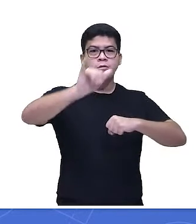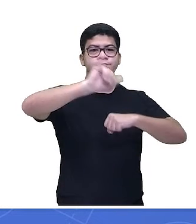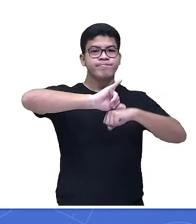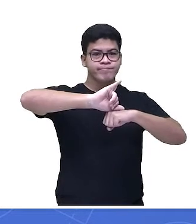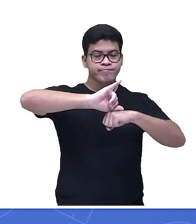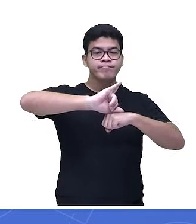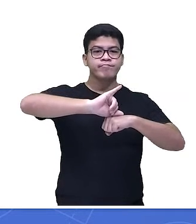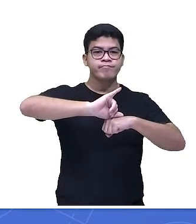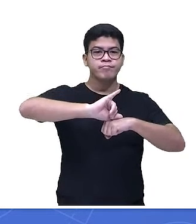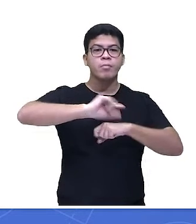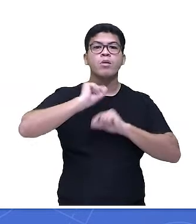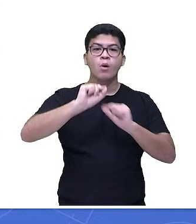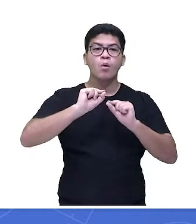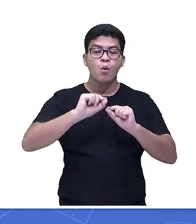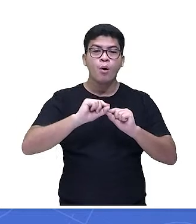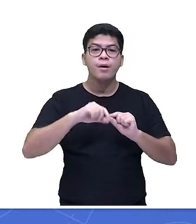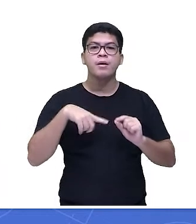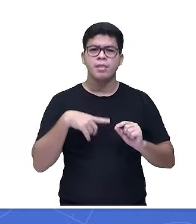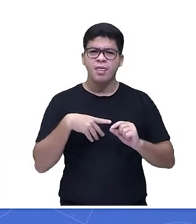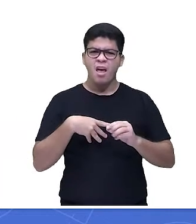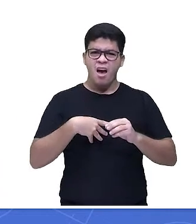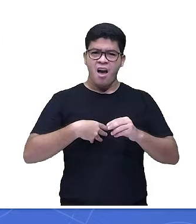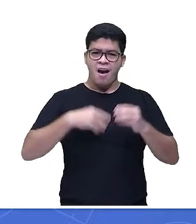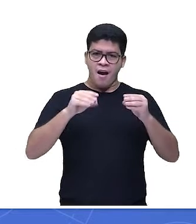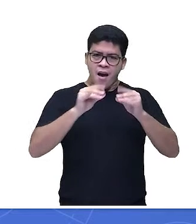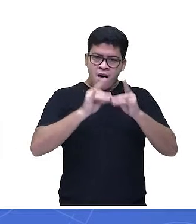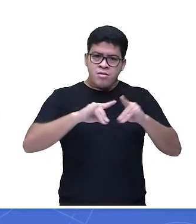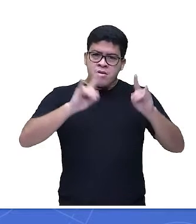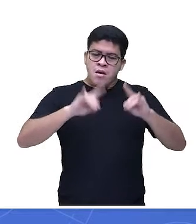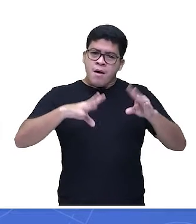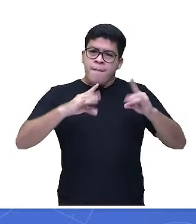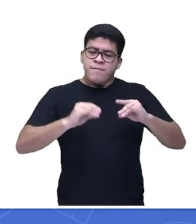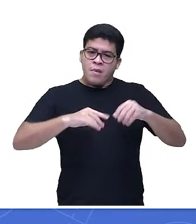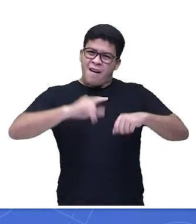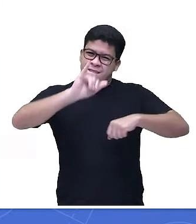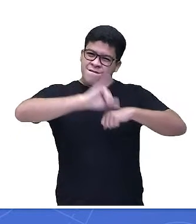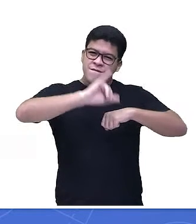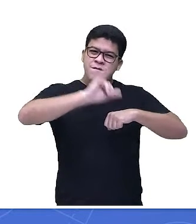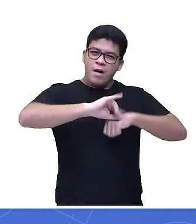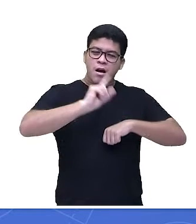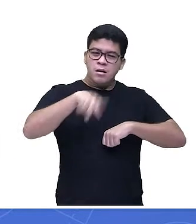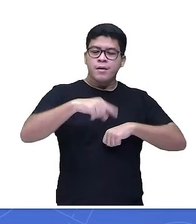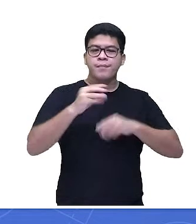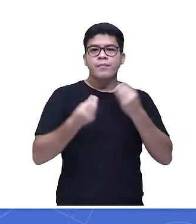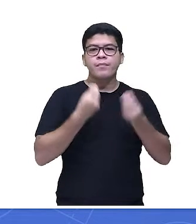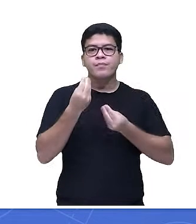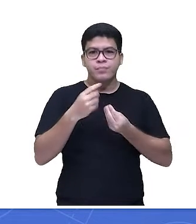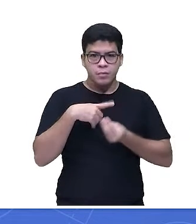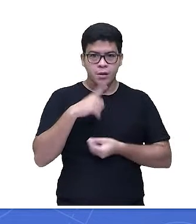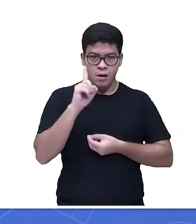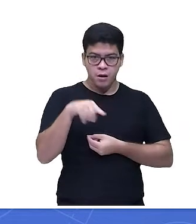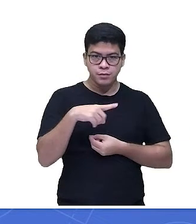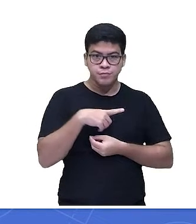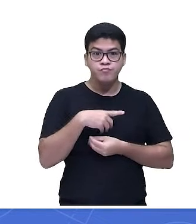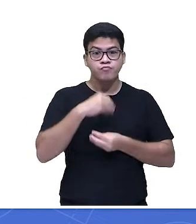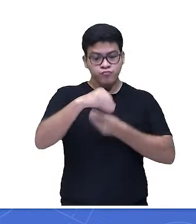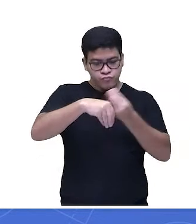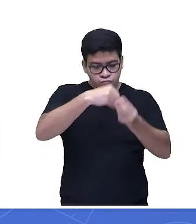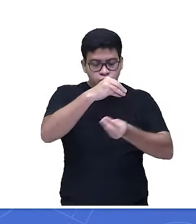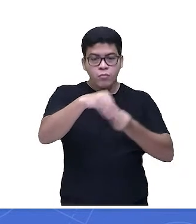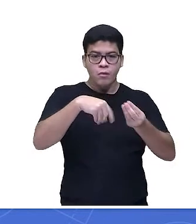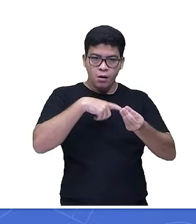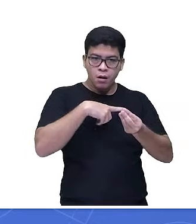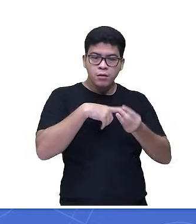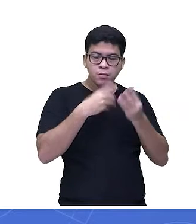tá? Que é as ligas metálicas. As ligas metálicas, elas são compostas